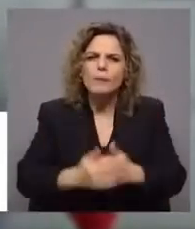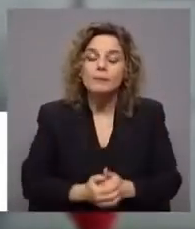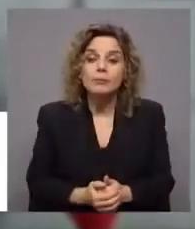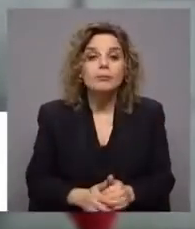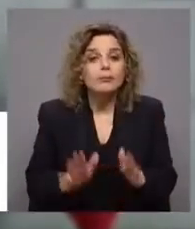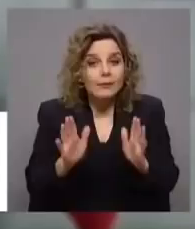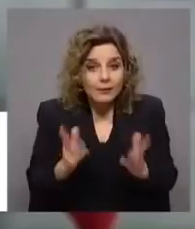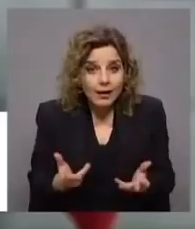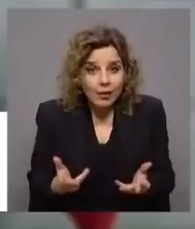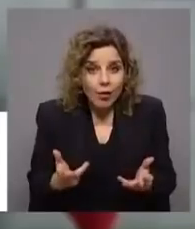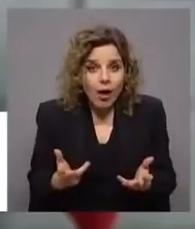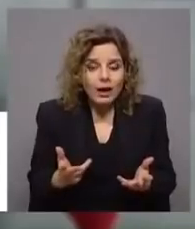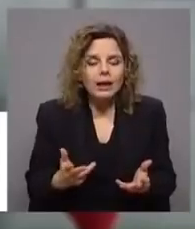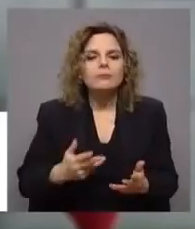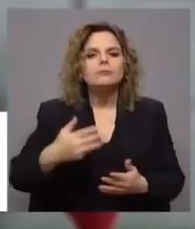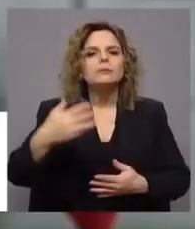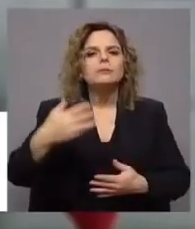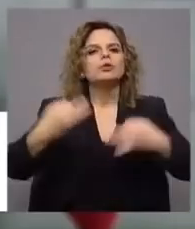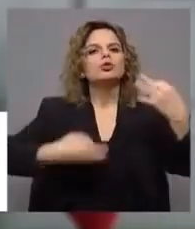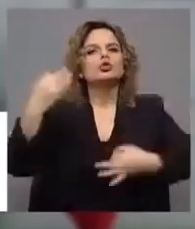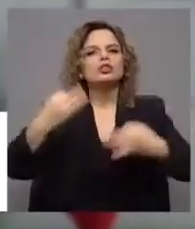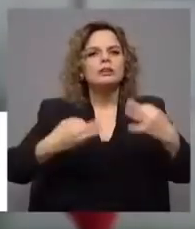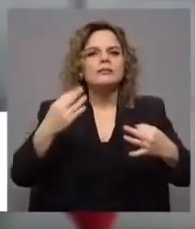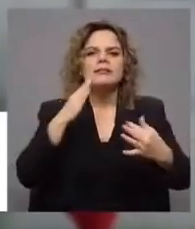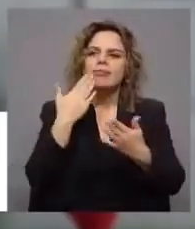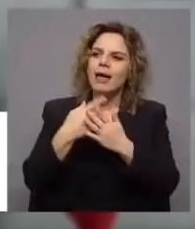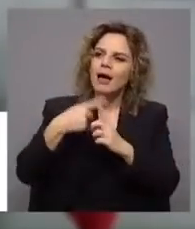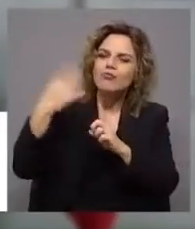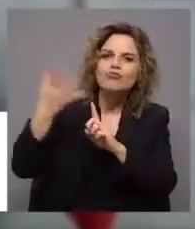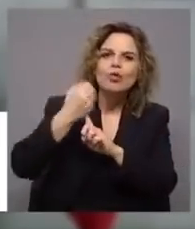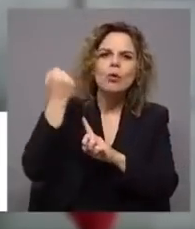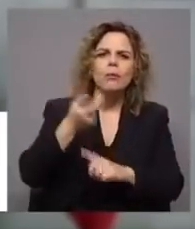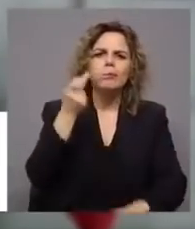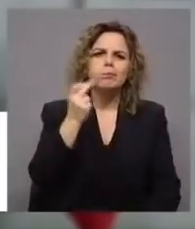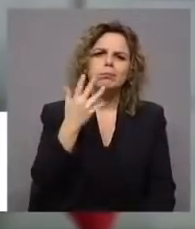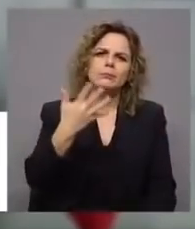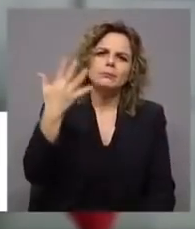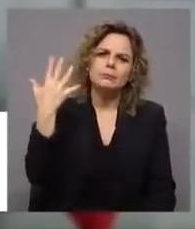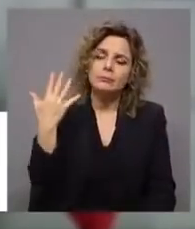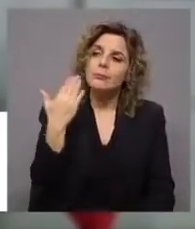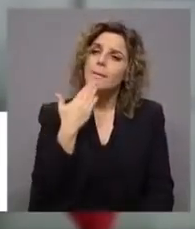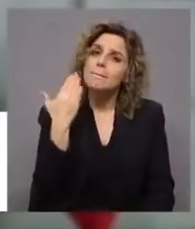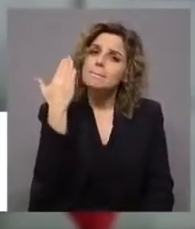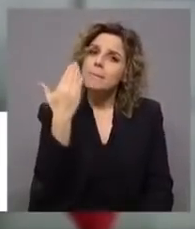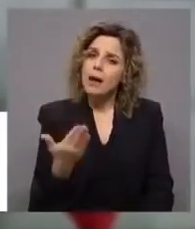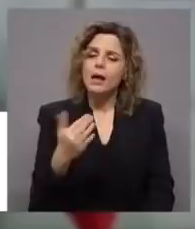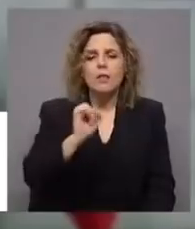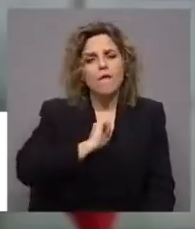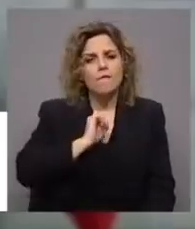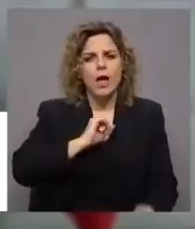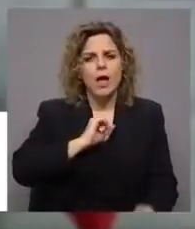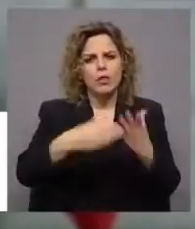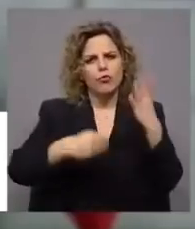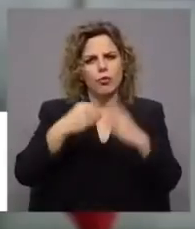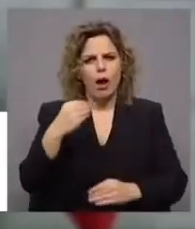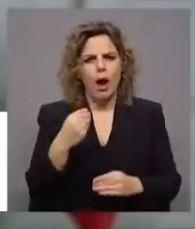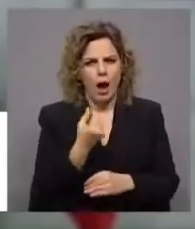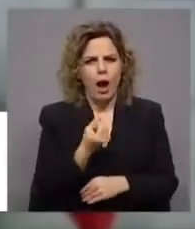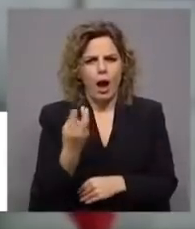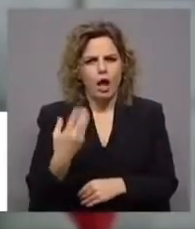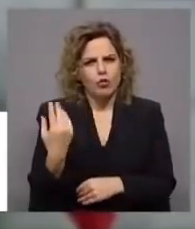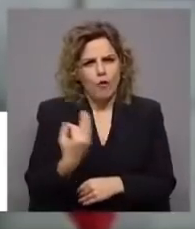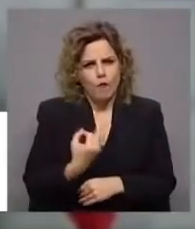estamos ganhando hoje na Justiça, faz 5 anos que nós fizemos o pedido através dos meus advogados. Ora, e